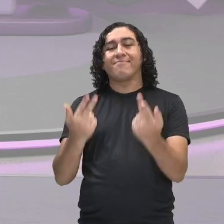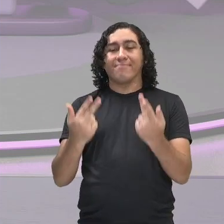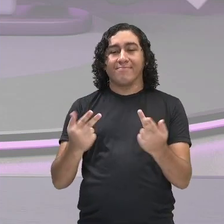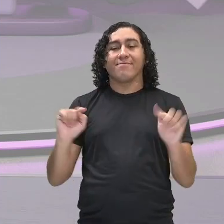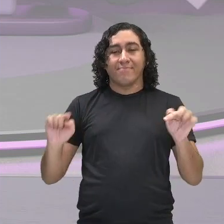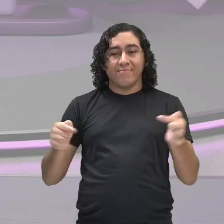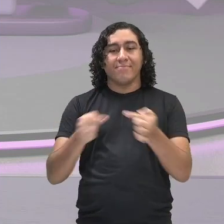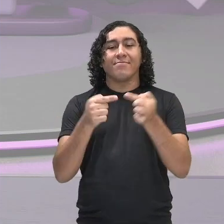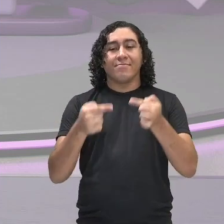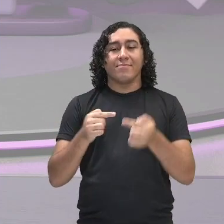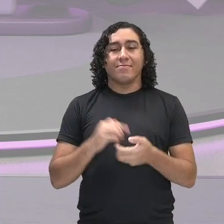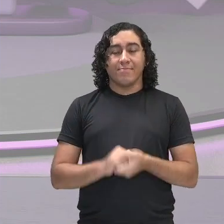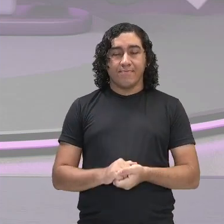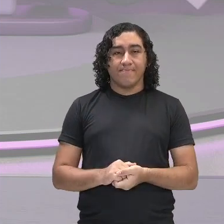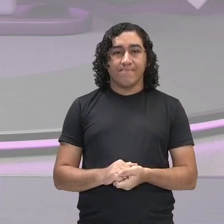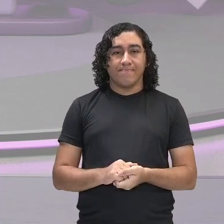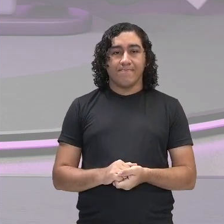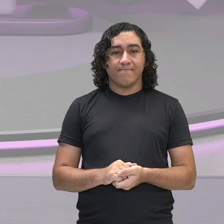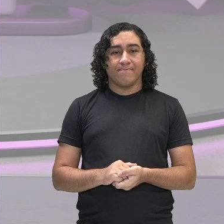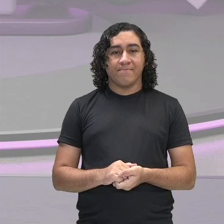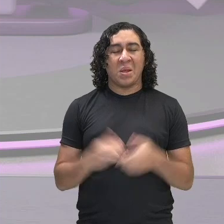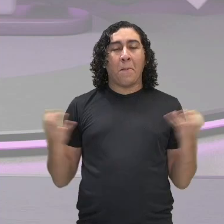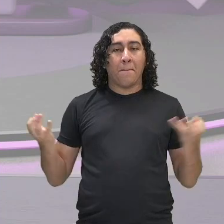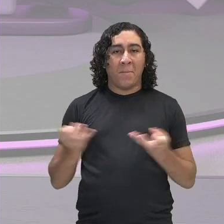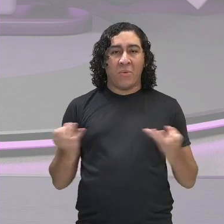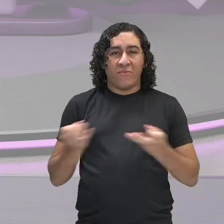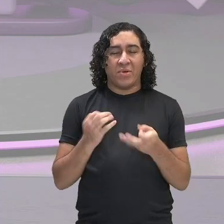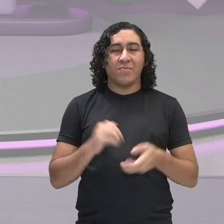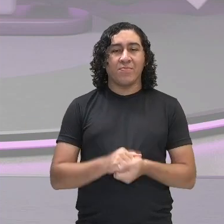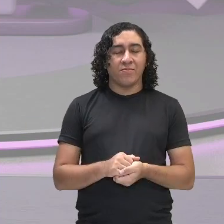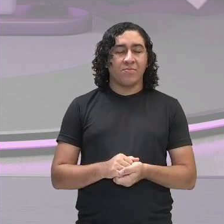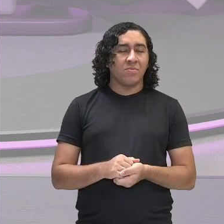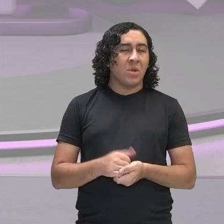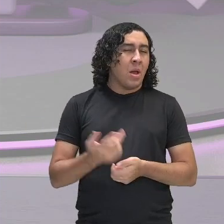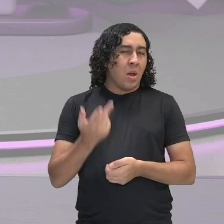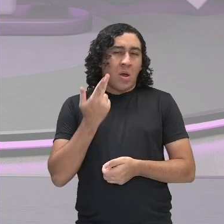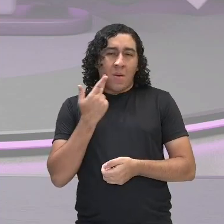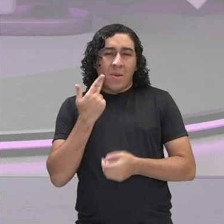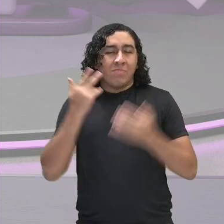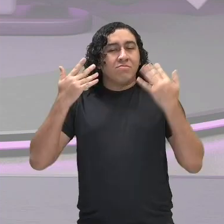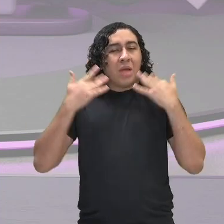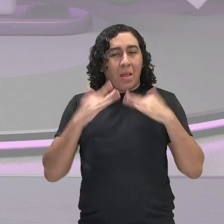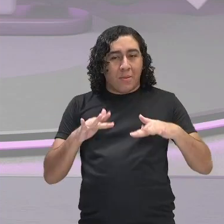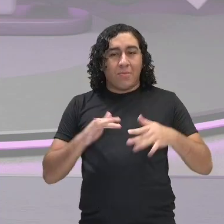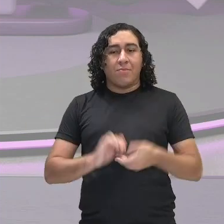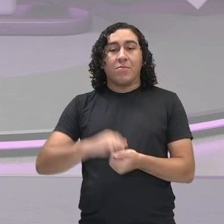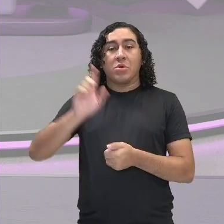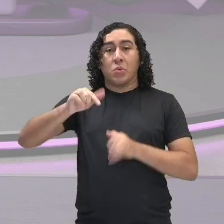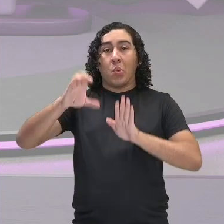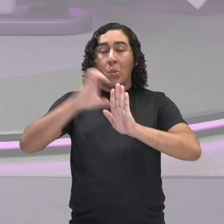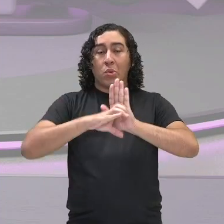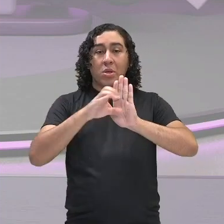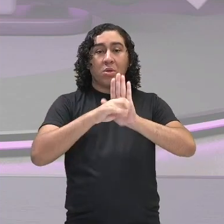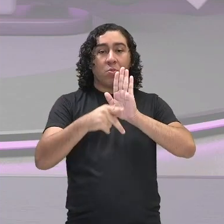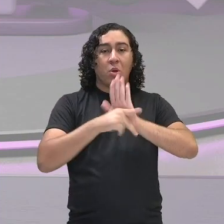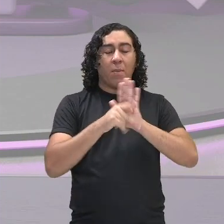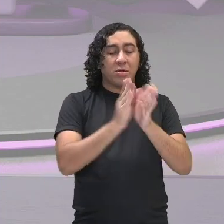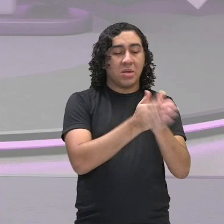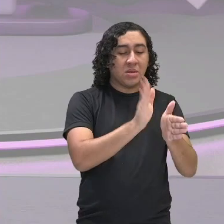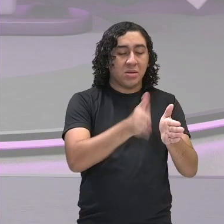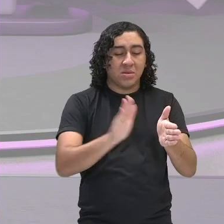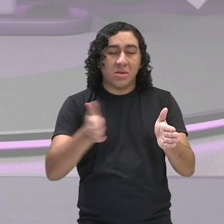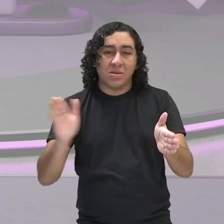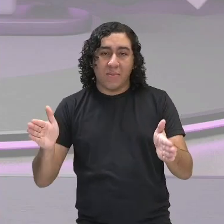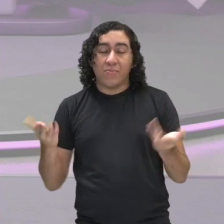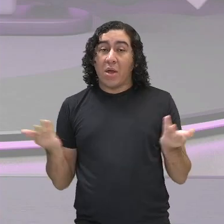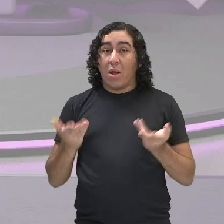igual a 3. Bacana? Show de bola, né, pessoal? Muito tranquilo esse conceito inicial de progressão aritmética.